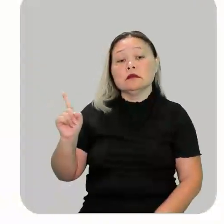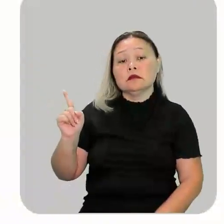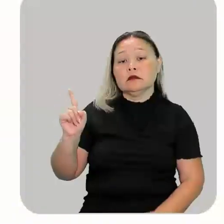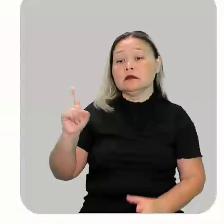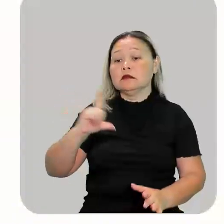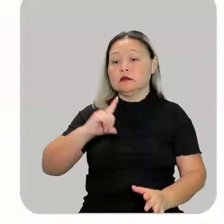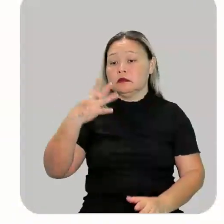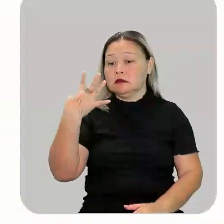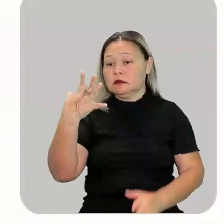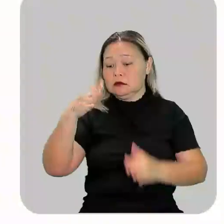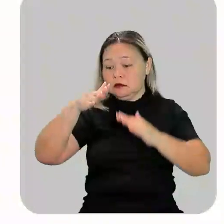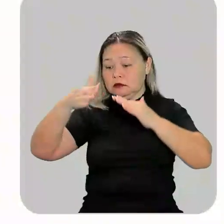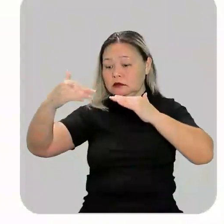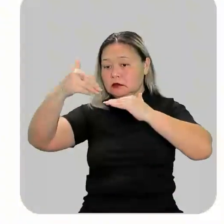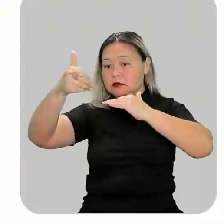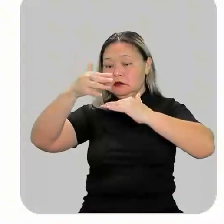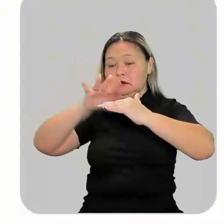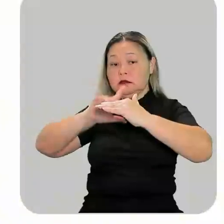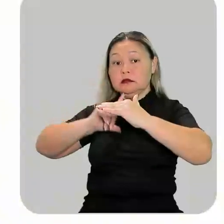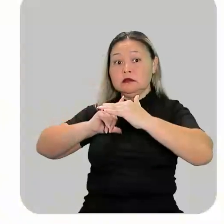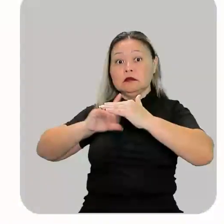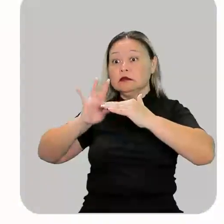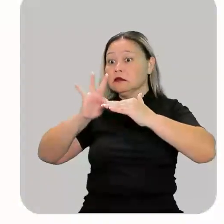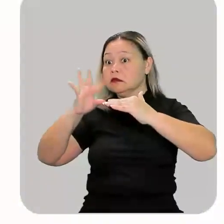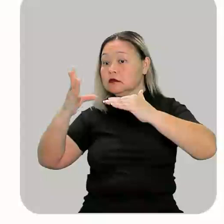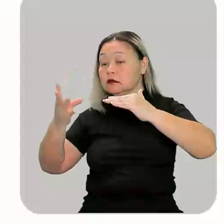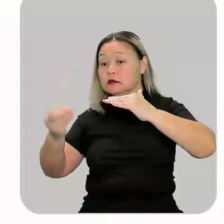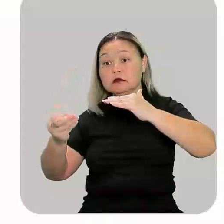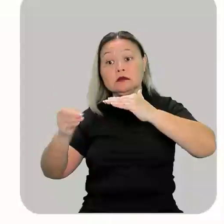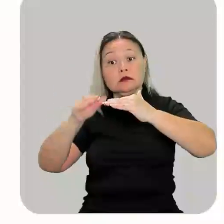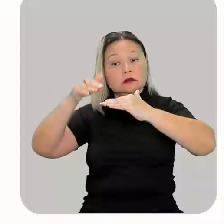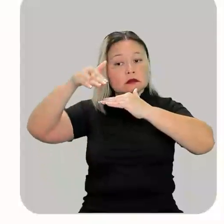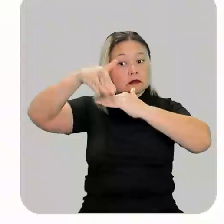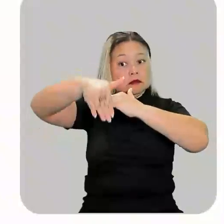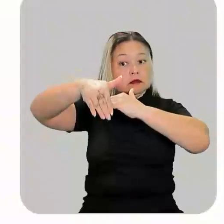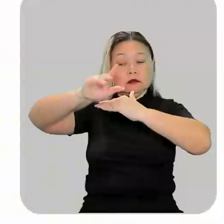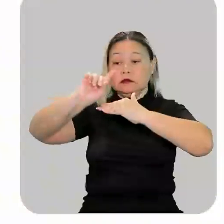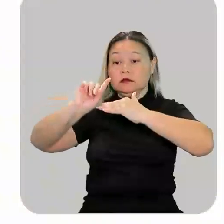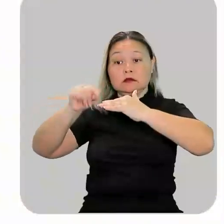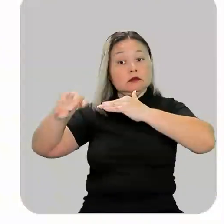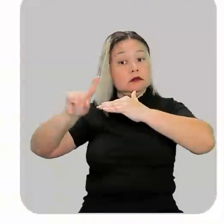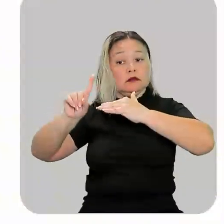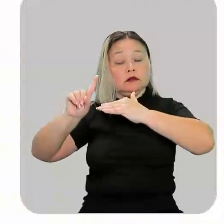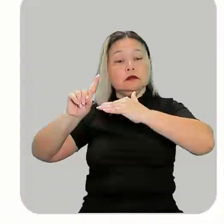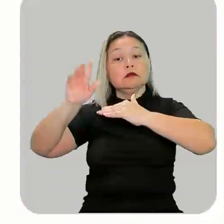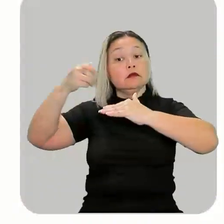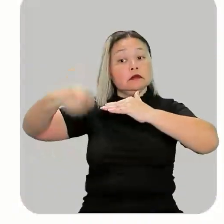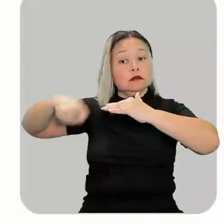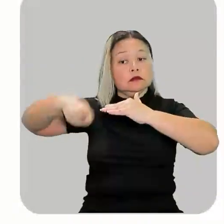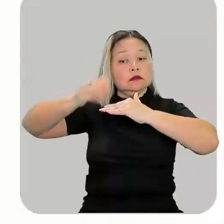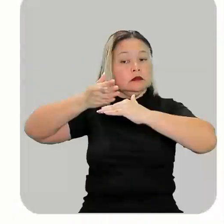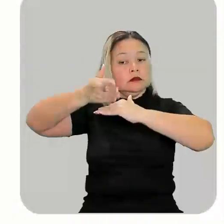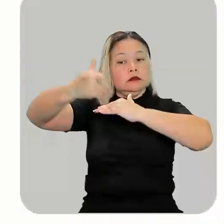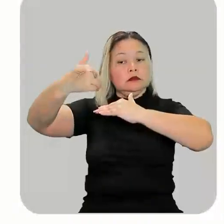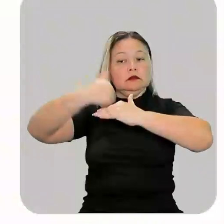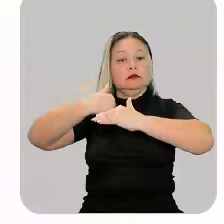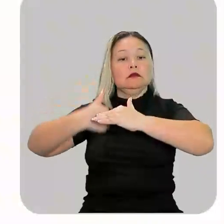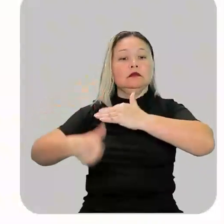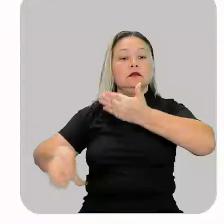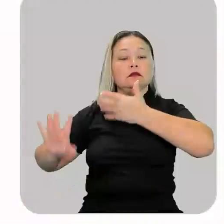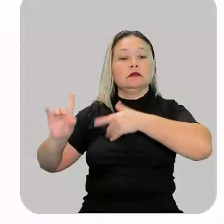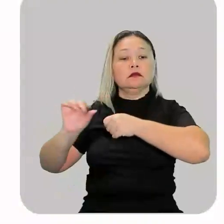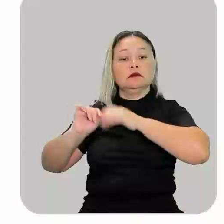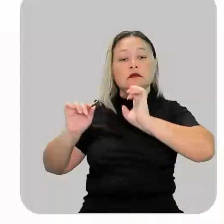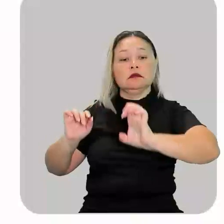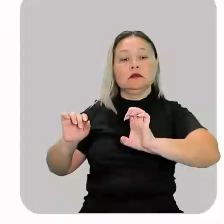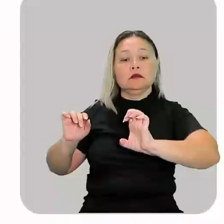4 águas, não tenho? Olha lá, mas nem todas está mostrando o escoamento, né? E Isso. precisa E indicar olha com na a letra seta.